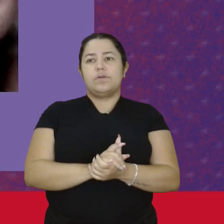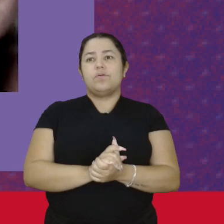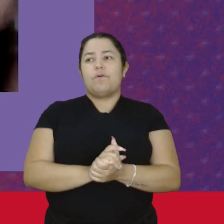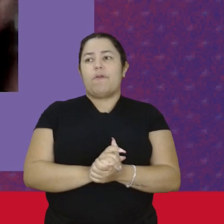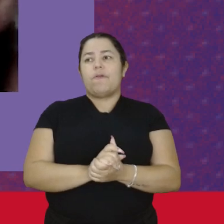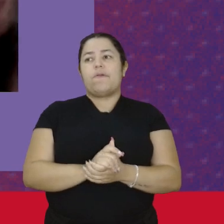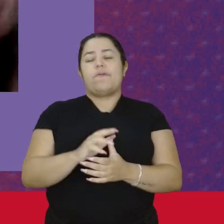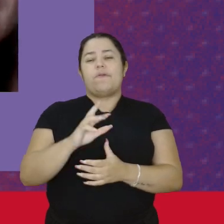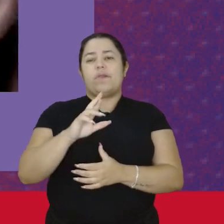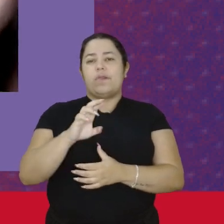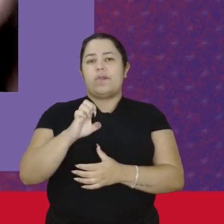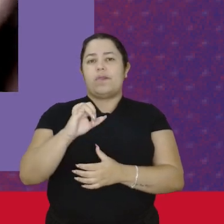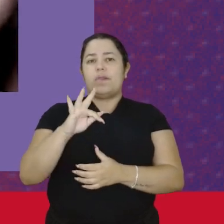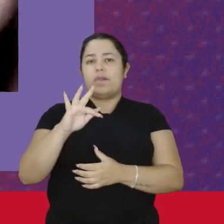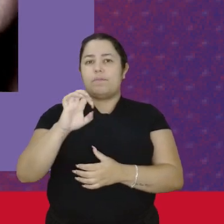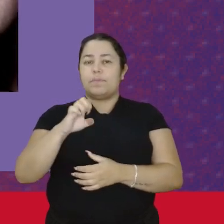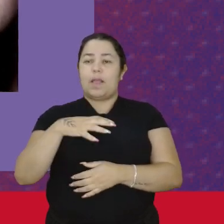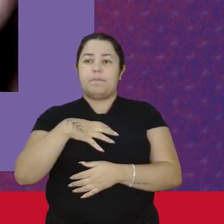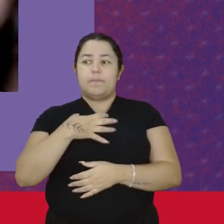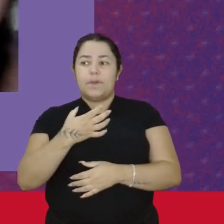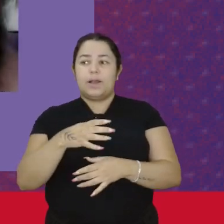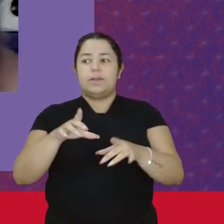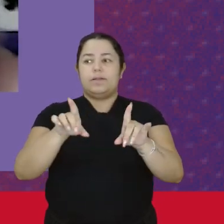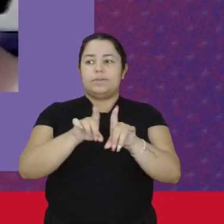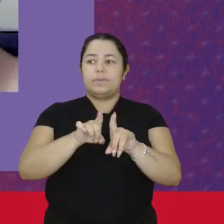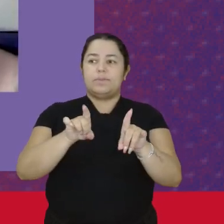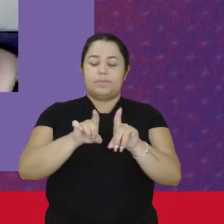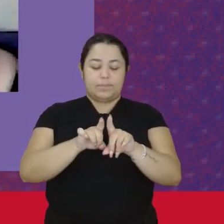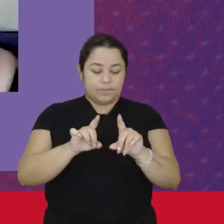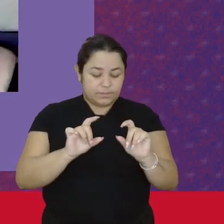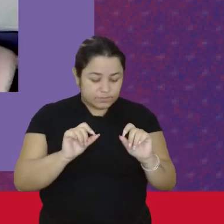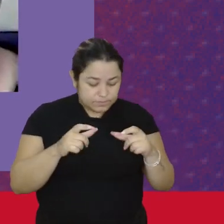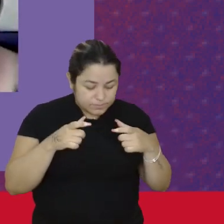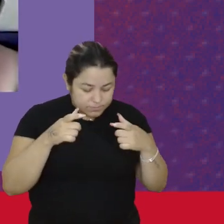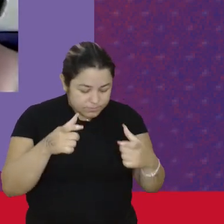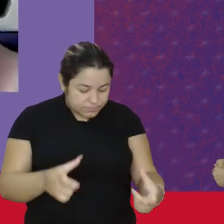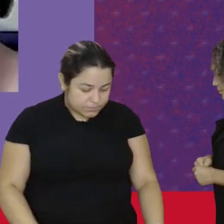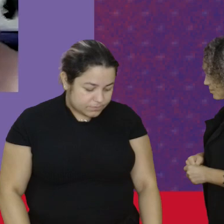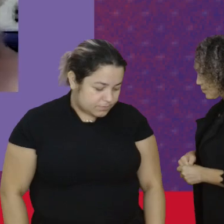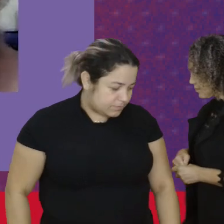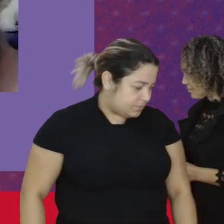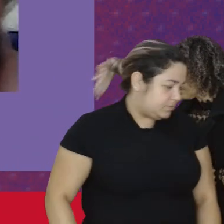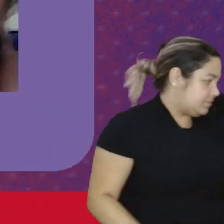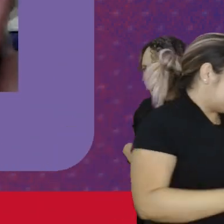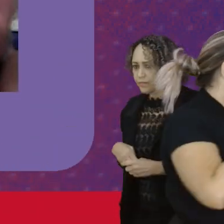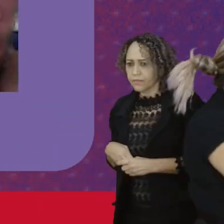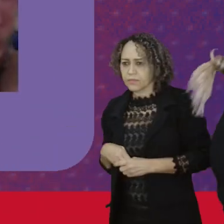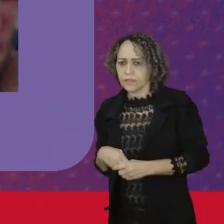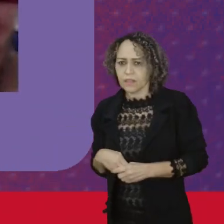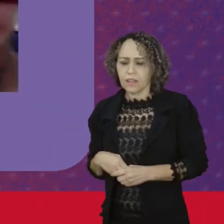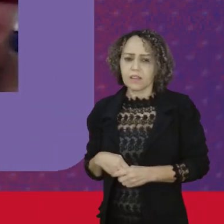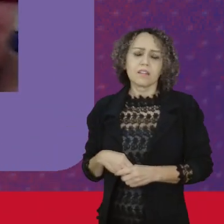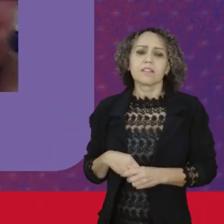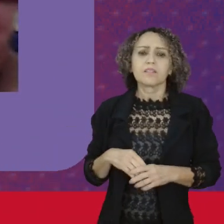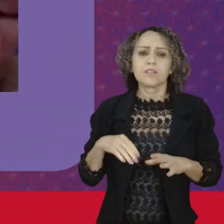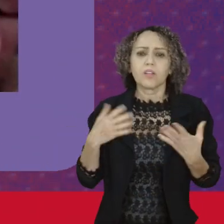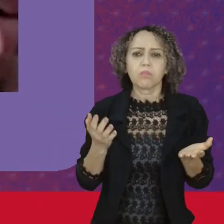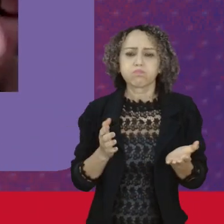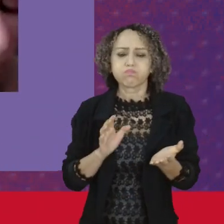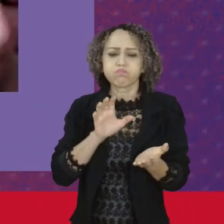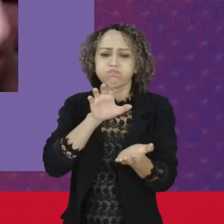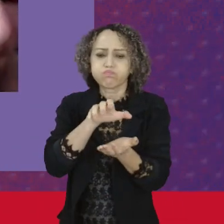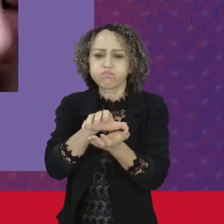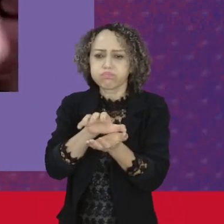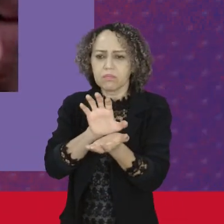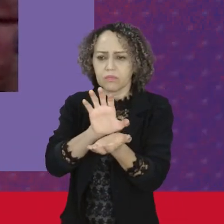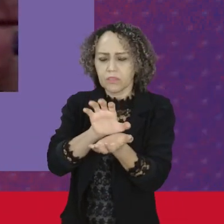tanto em Recife como na Bahia, são lugares onde também aconteceu esse tipo de